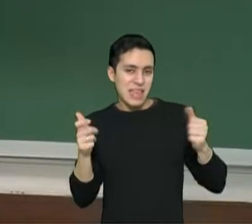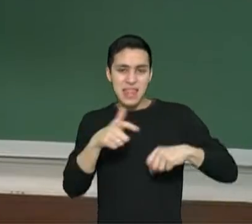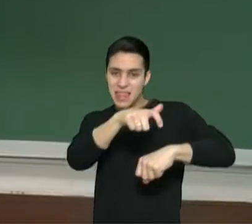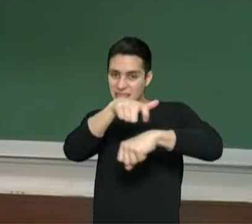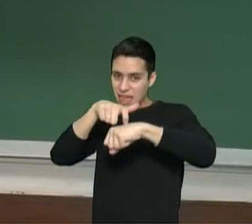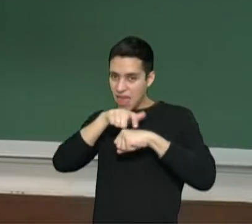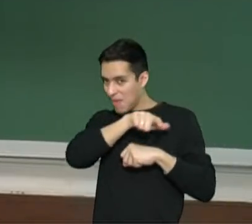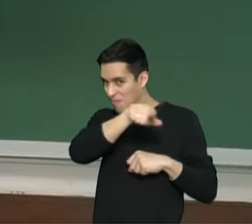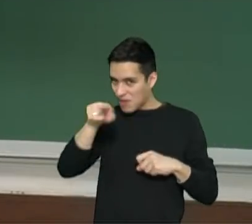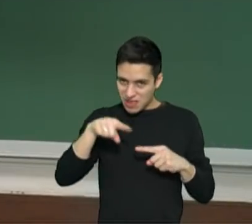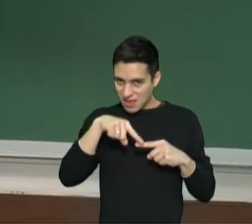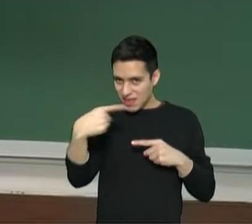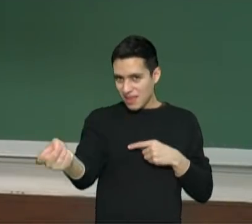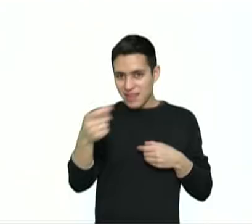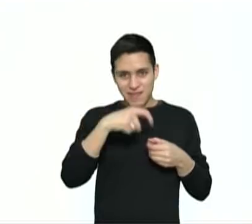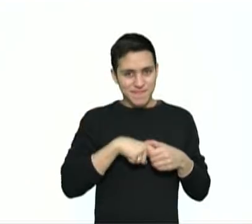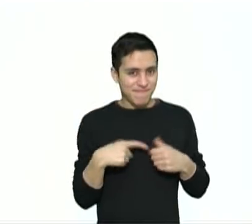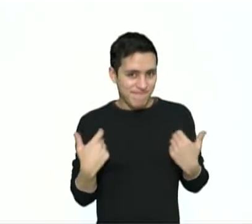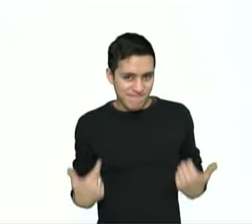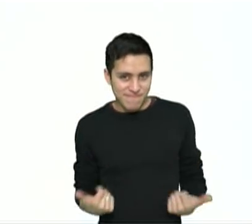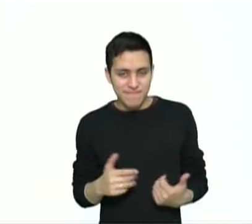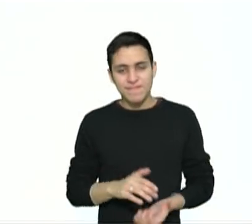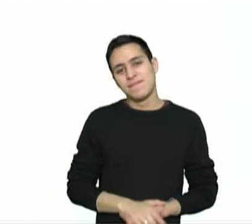tempinho, daqui a pouco a prof volta.